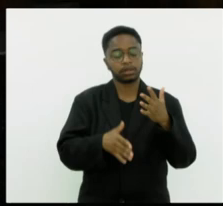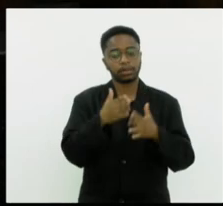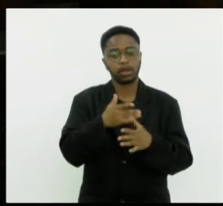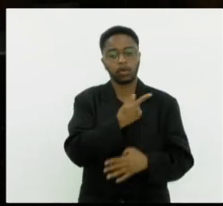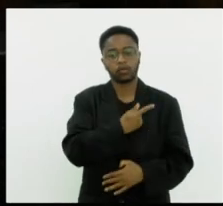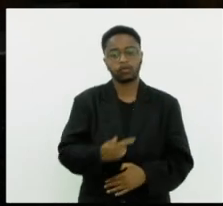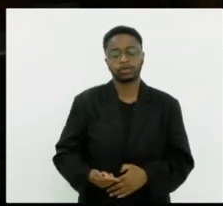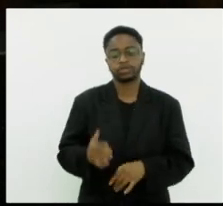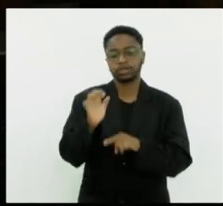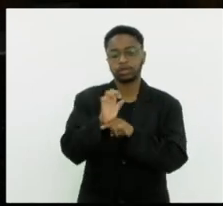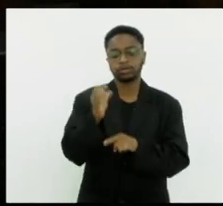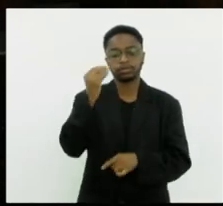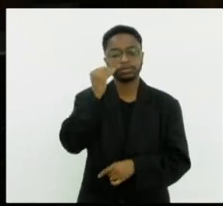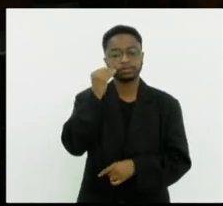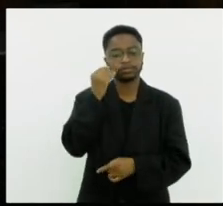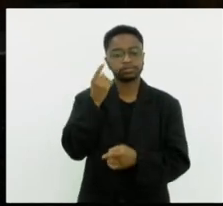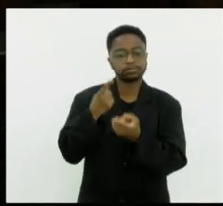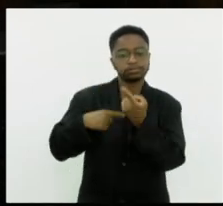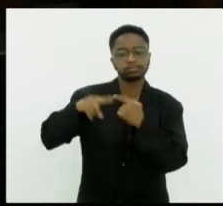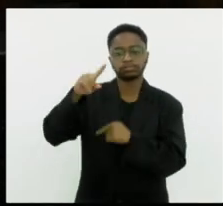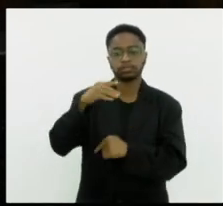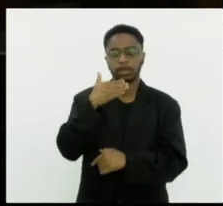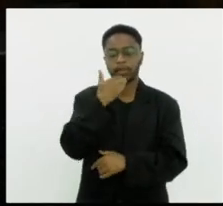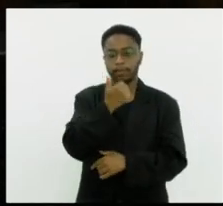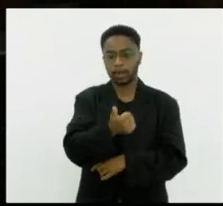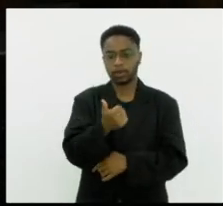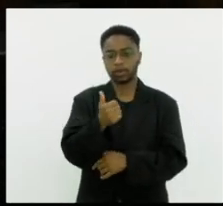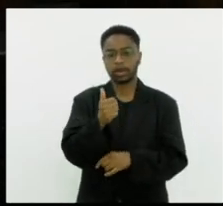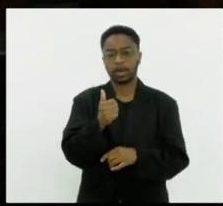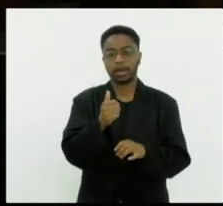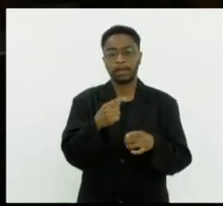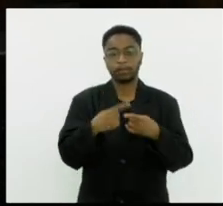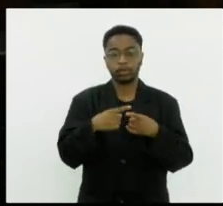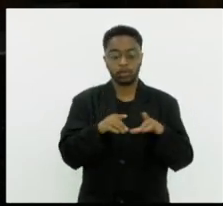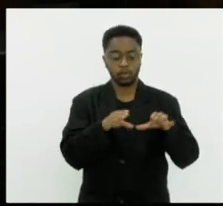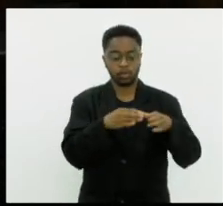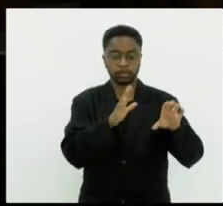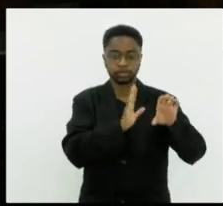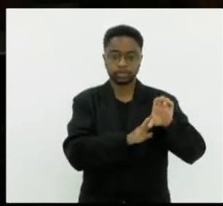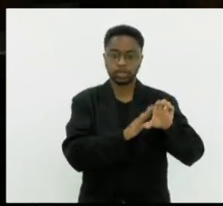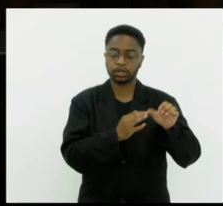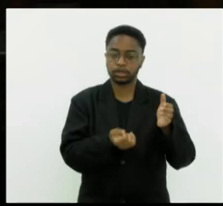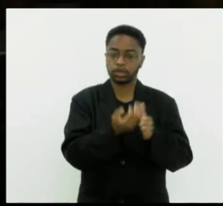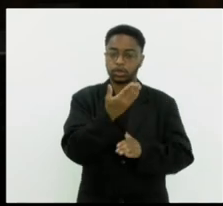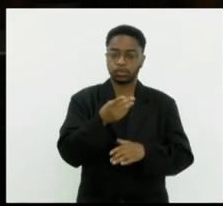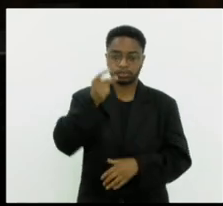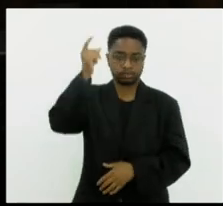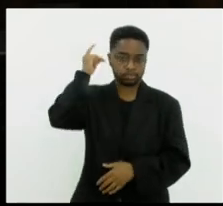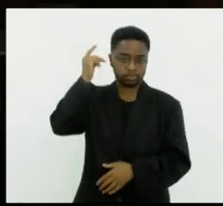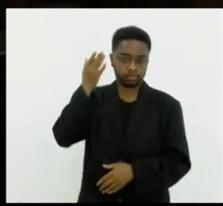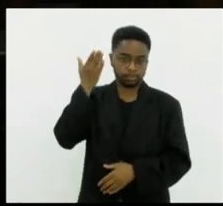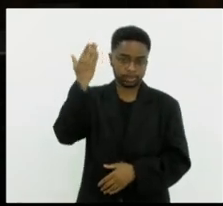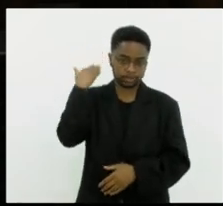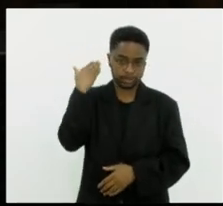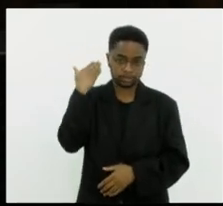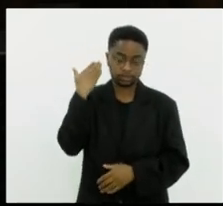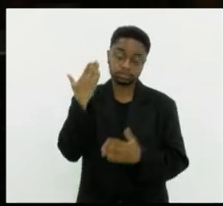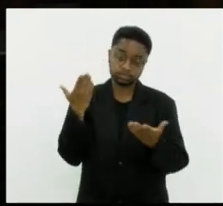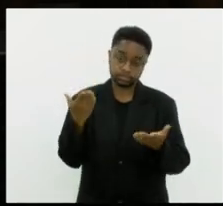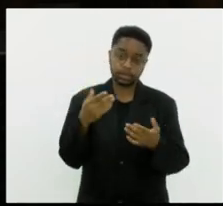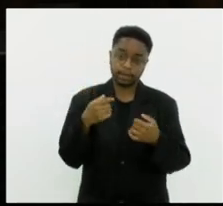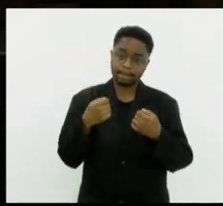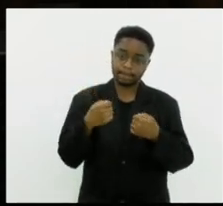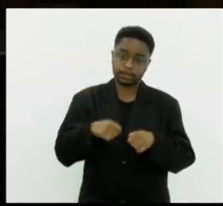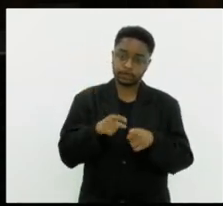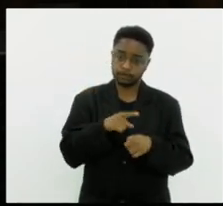que está tentando sair desse caos que a esquerda criou para o Estado do Rio de Janeiro lá atrás, pô, pega o voo,